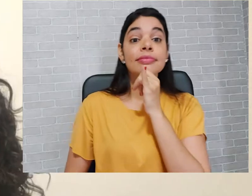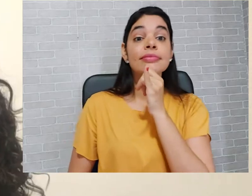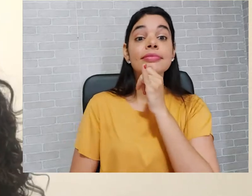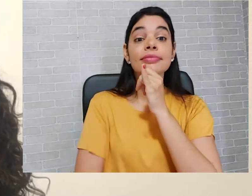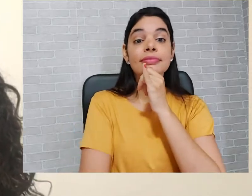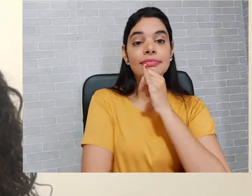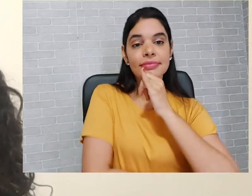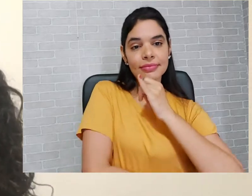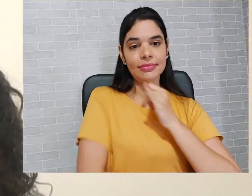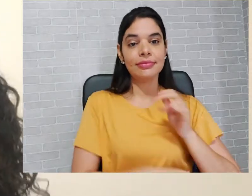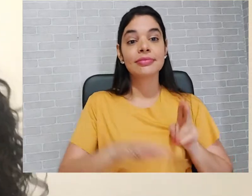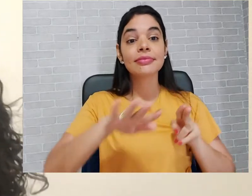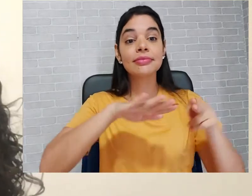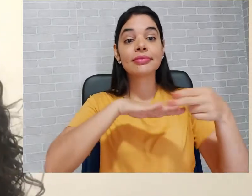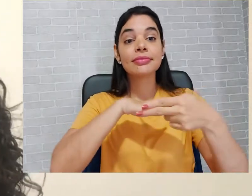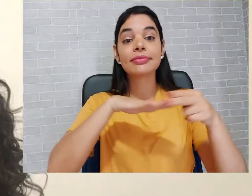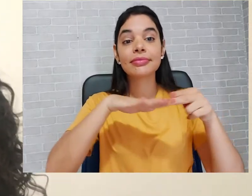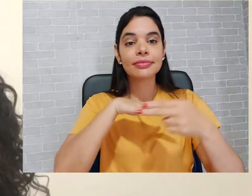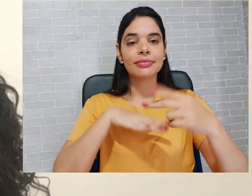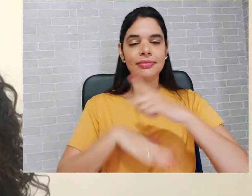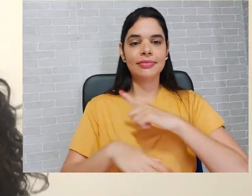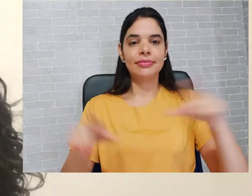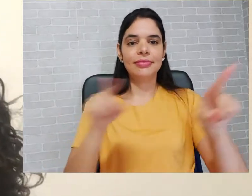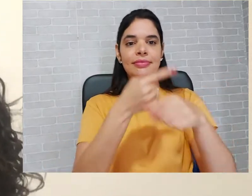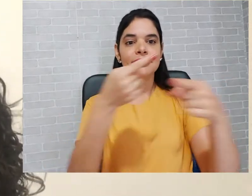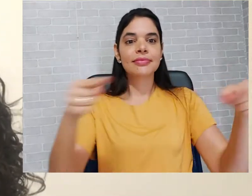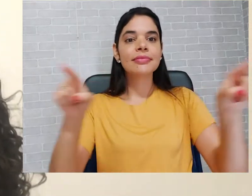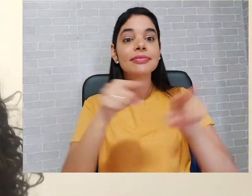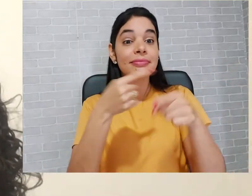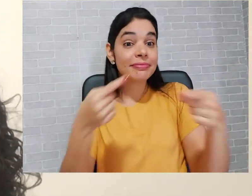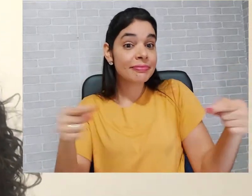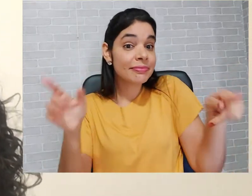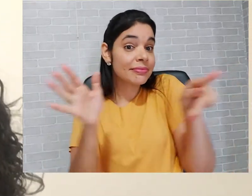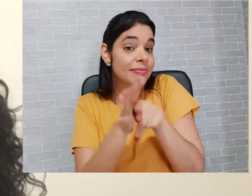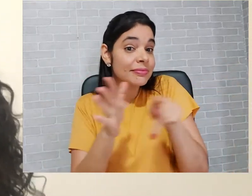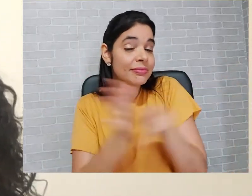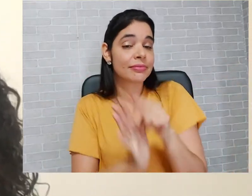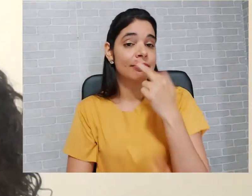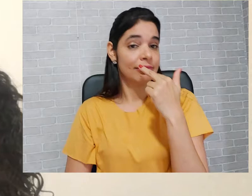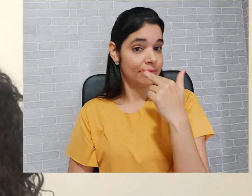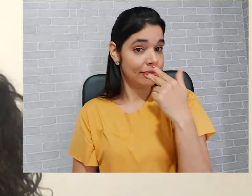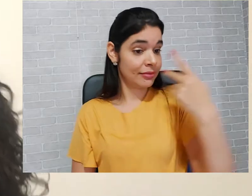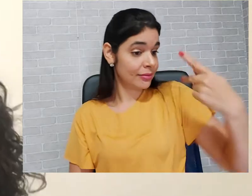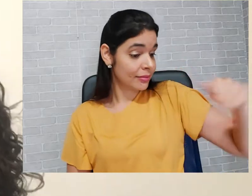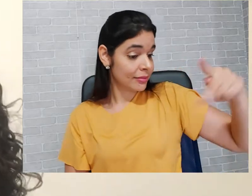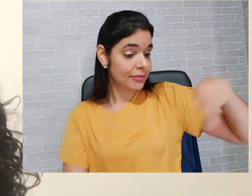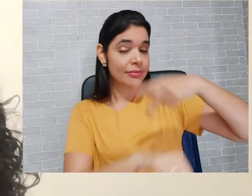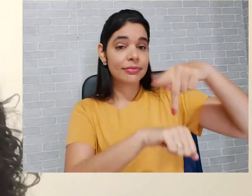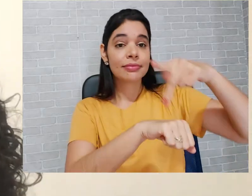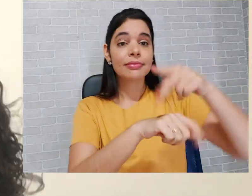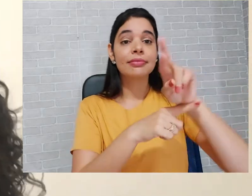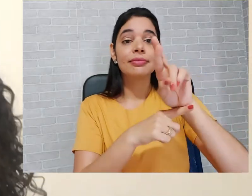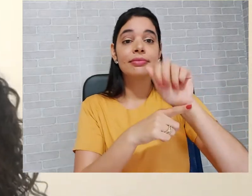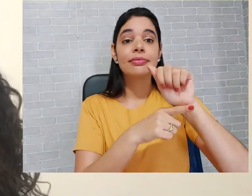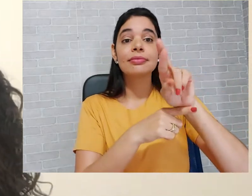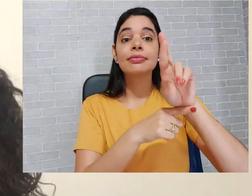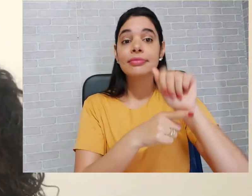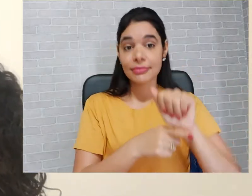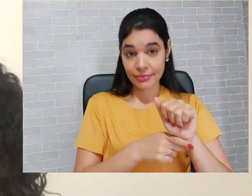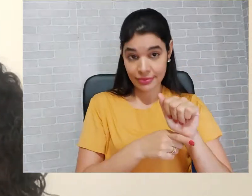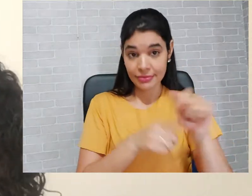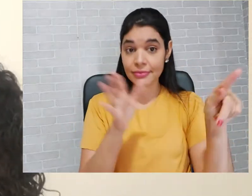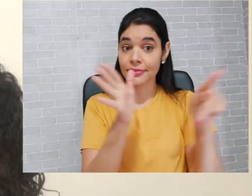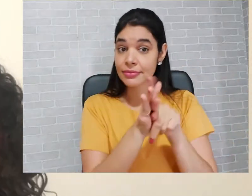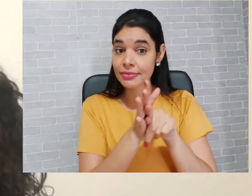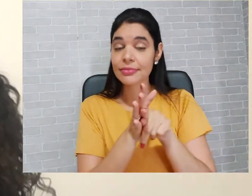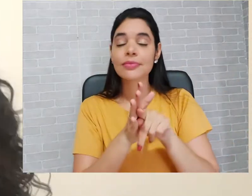exemplo, nós temos no Haiti o haha. O haha é um estilo de canções em creole, né, no creole